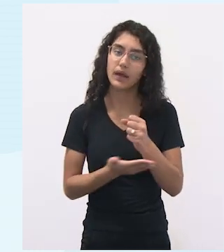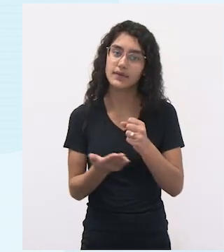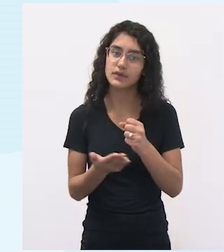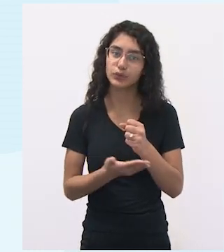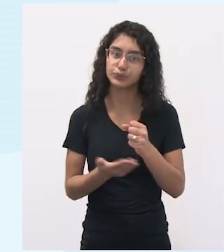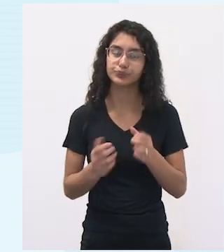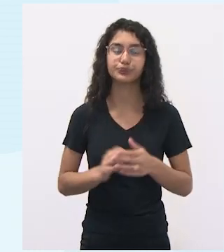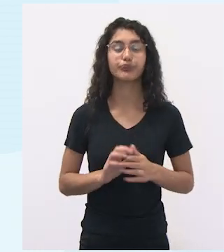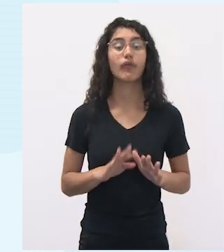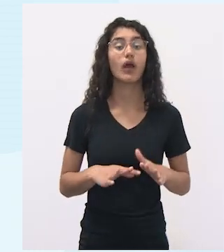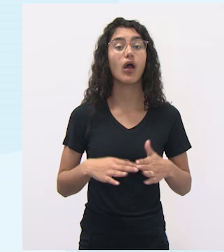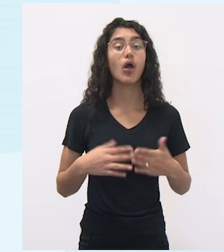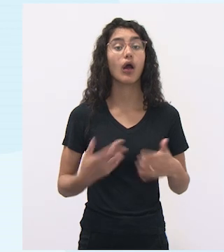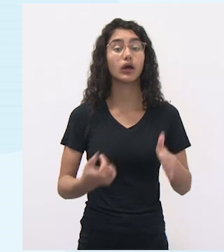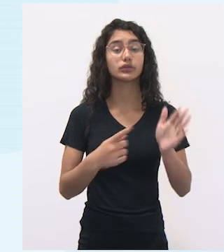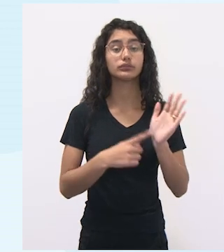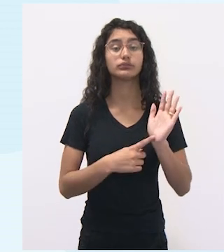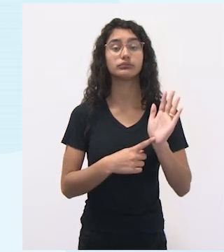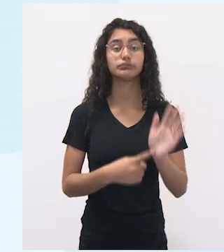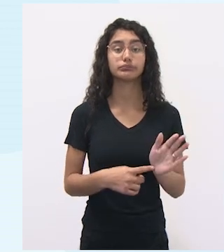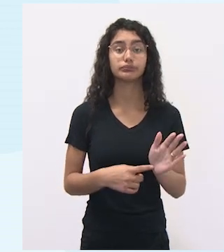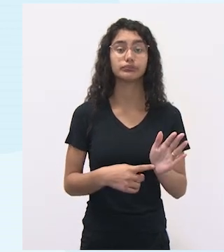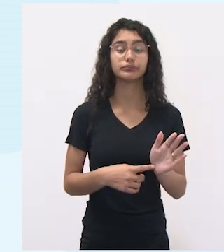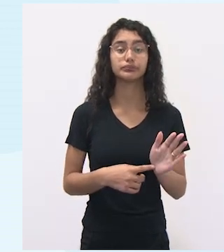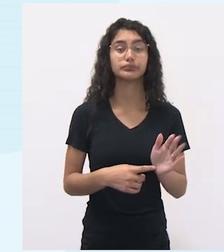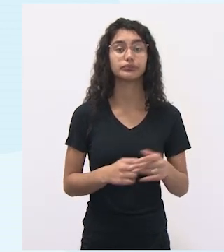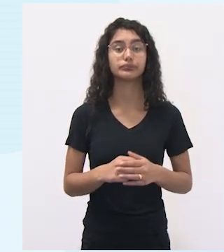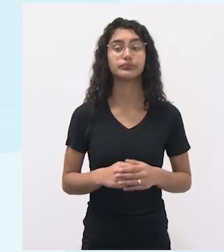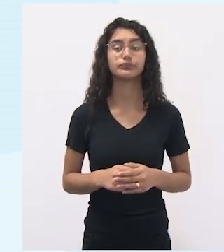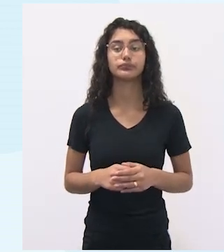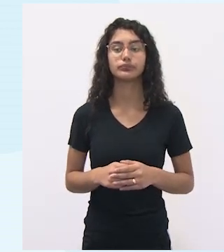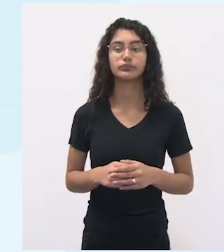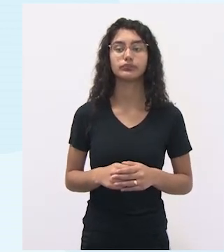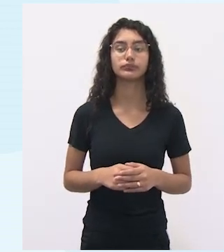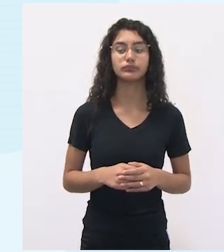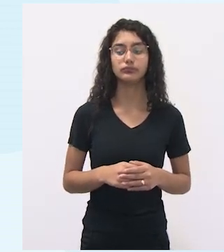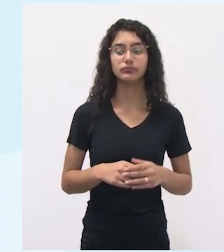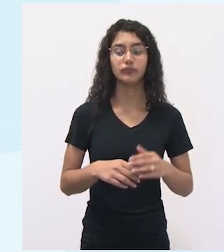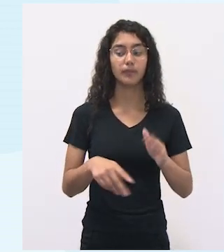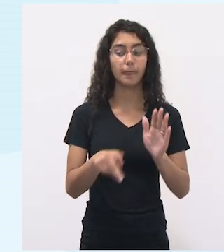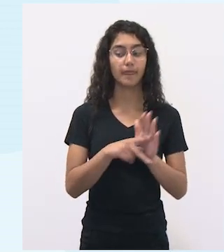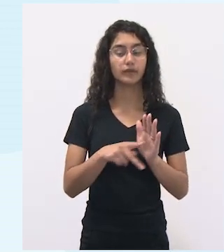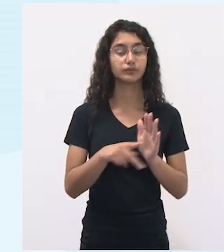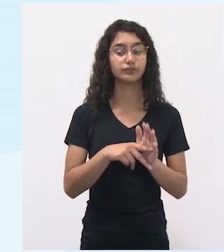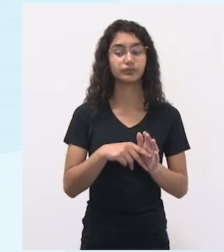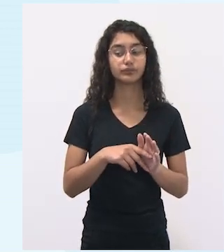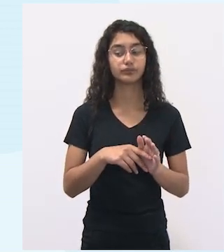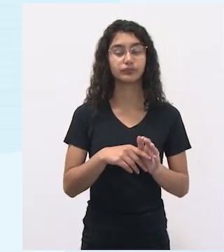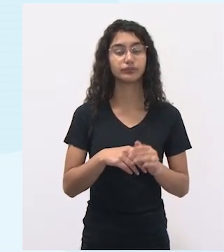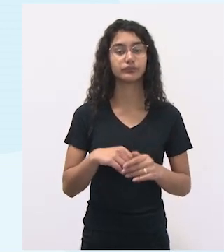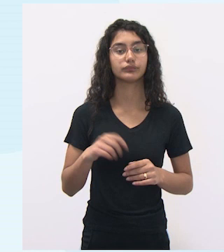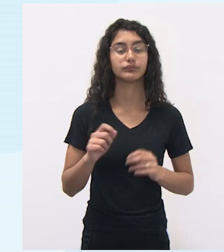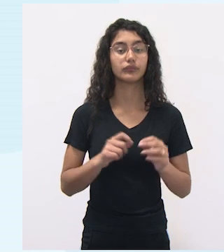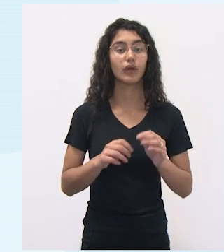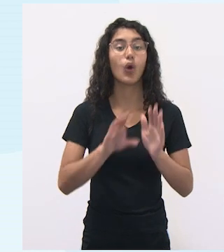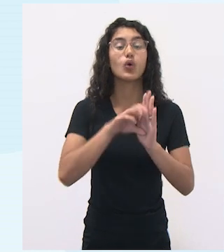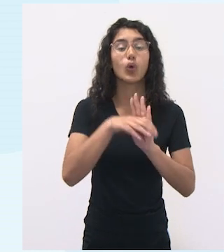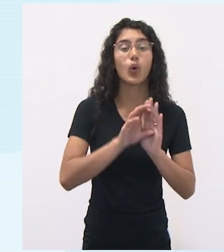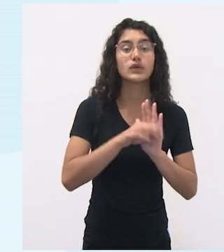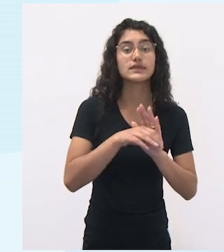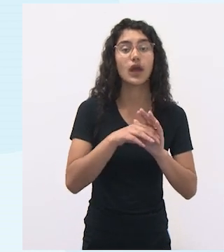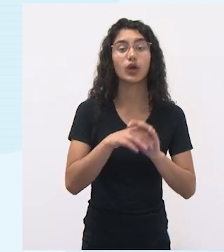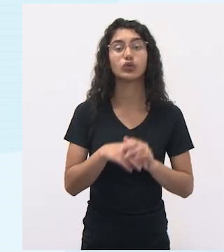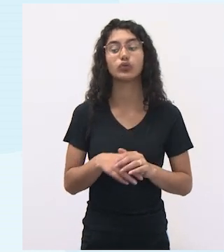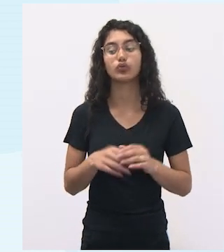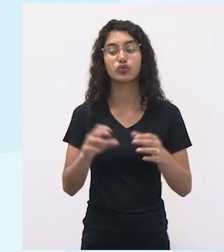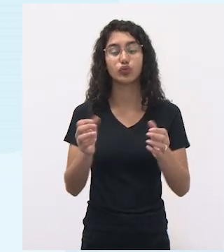Quando eu trago esse conceito, por exemplo, dentro do aplicar e analisar lá na taxonomia de Bloom, eu estou olhando mais para os conceitos de conjuntos,